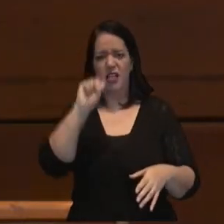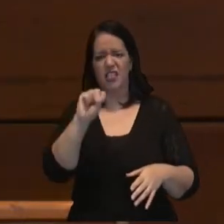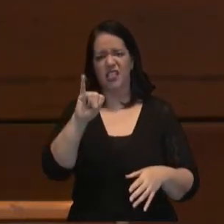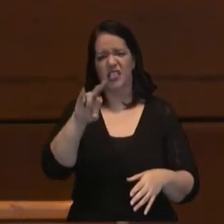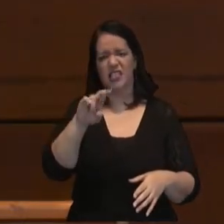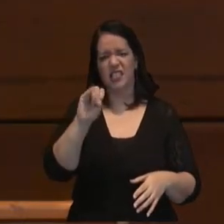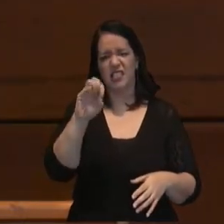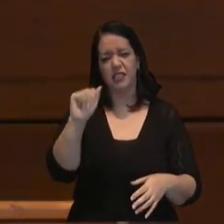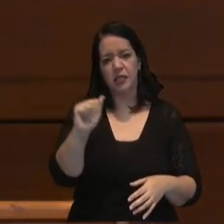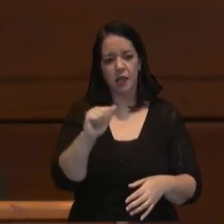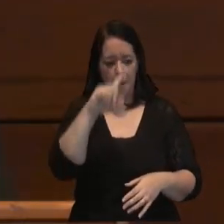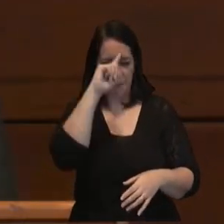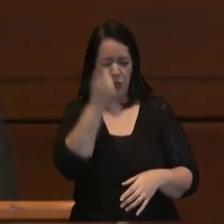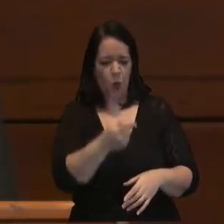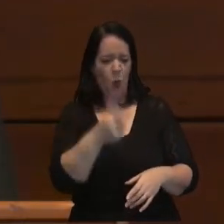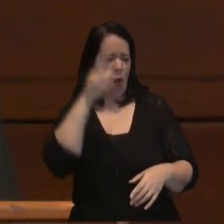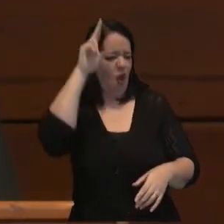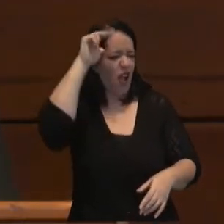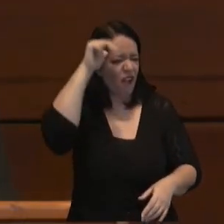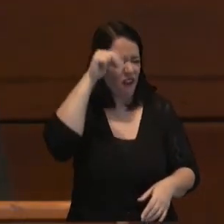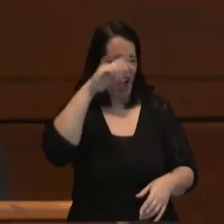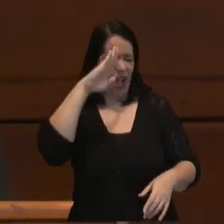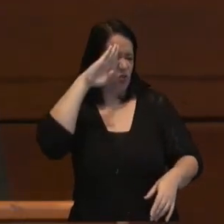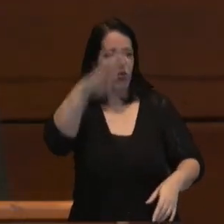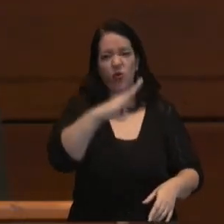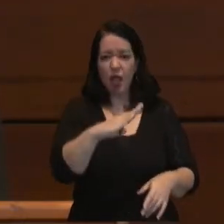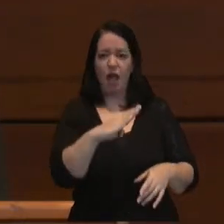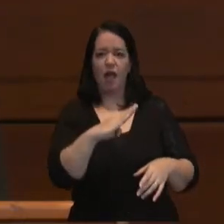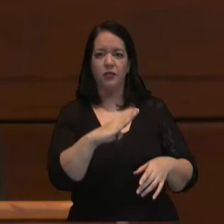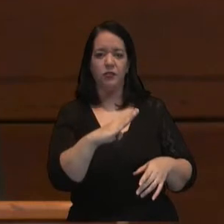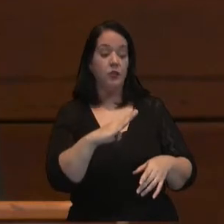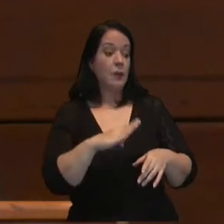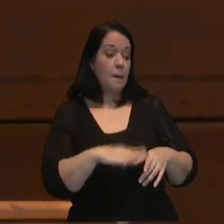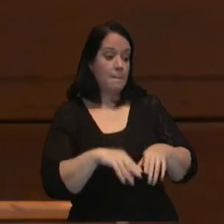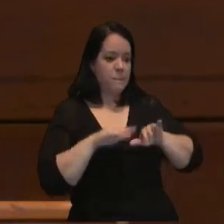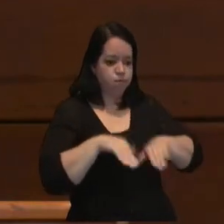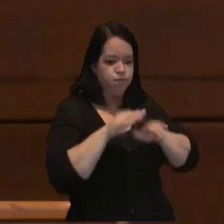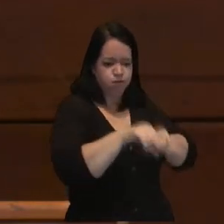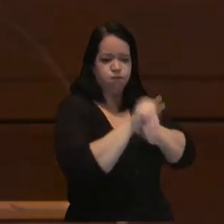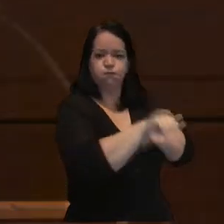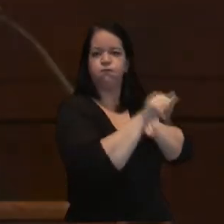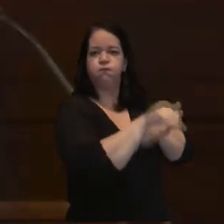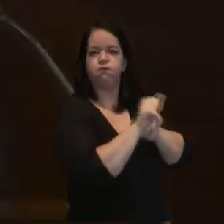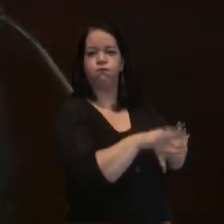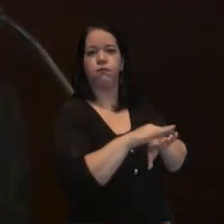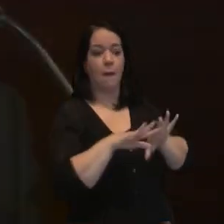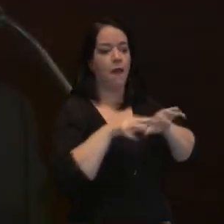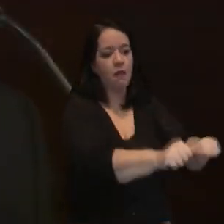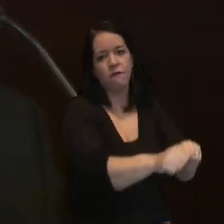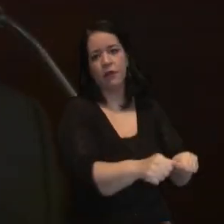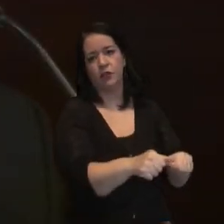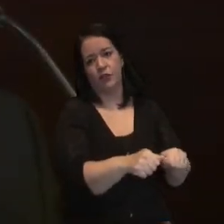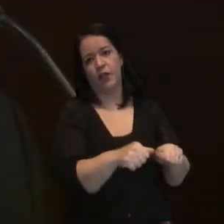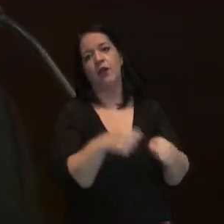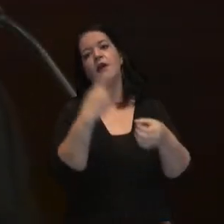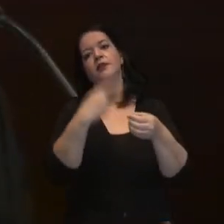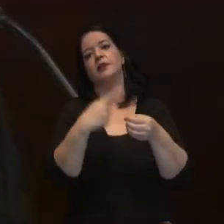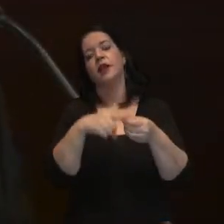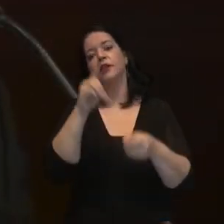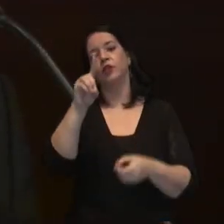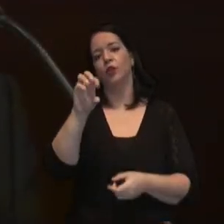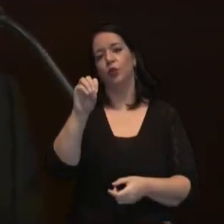tropas chegaram de noite e cercaram a cidade de Dotã, que, como os irmãos perceberam, ficava numa